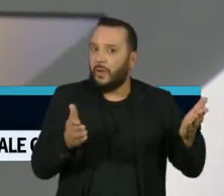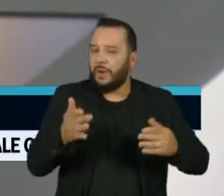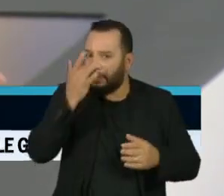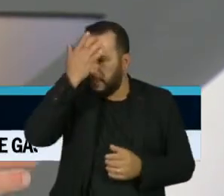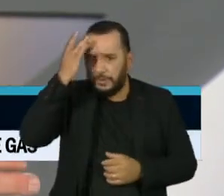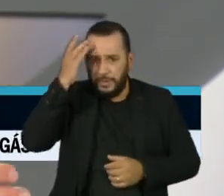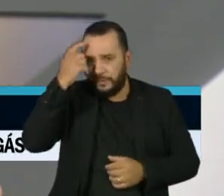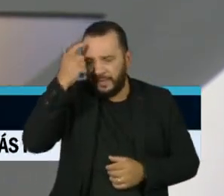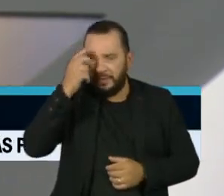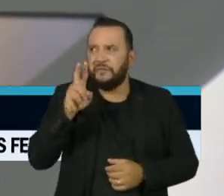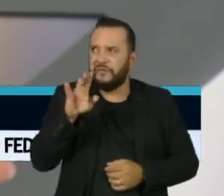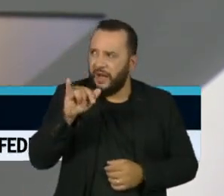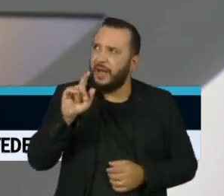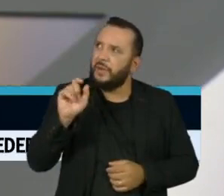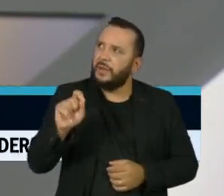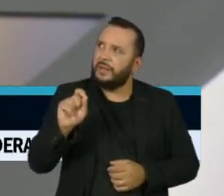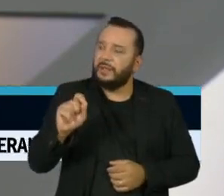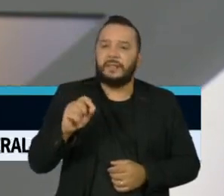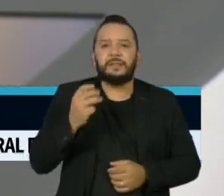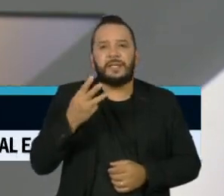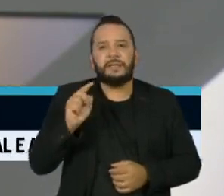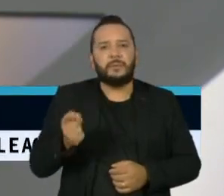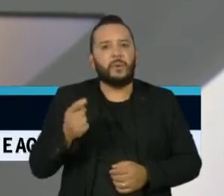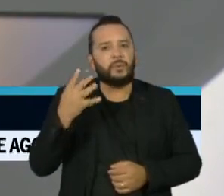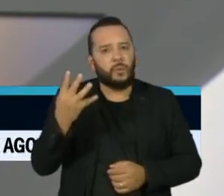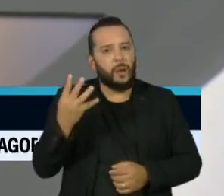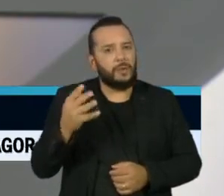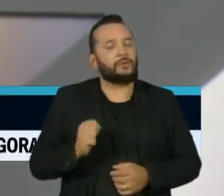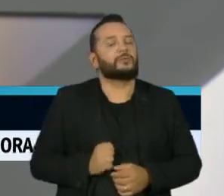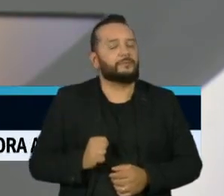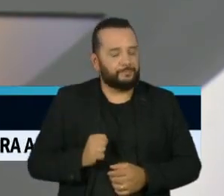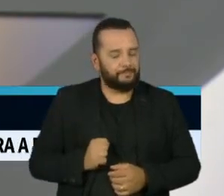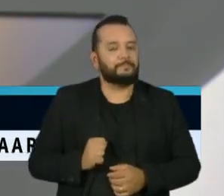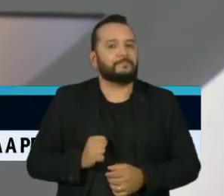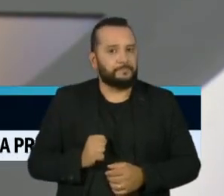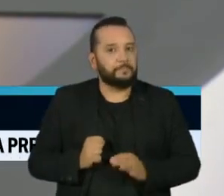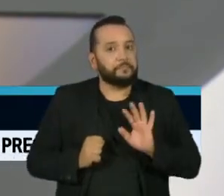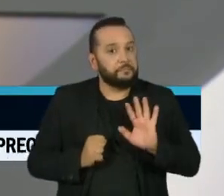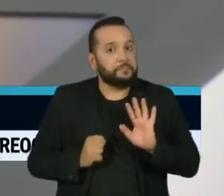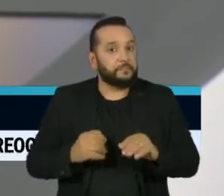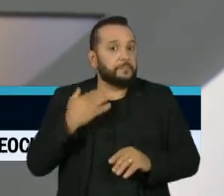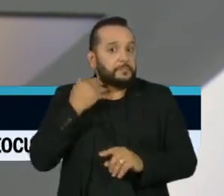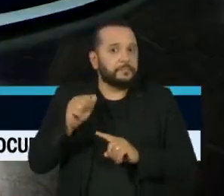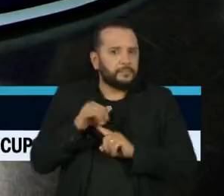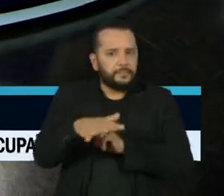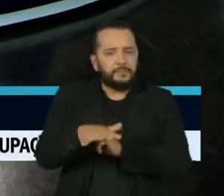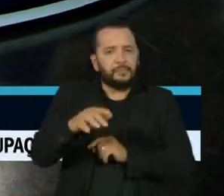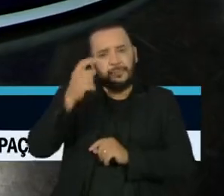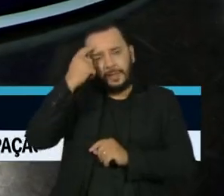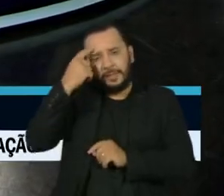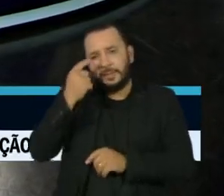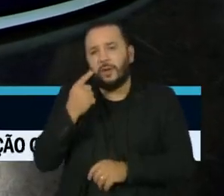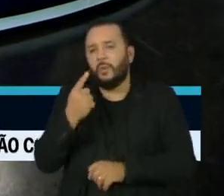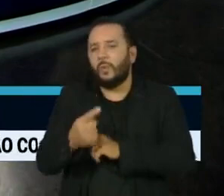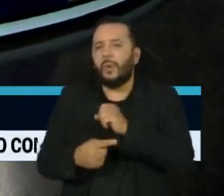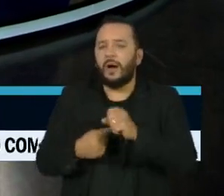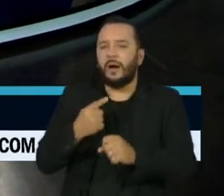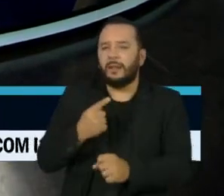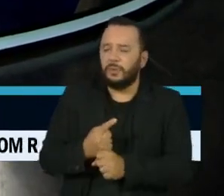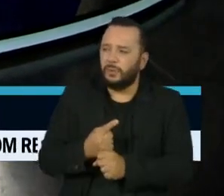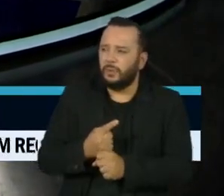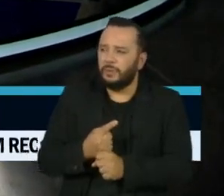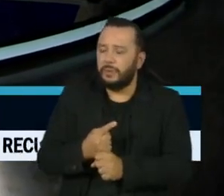Central tem um ano e pouco no caso de 2022, 2 anos e pouco no caso de 2023,